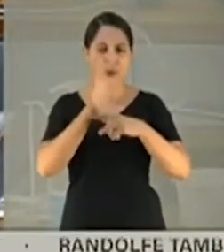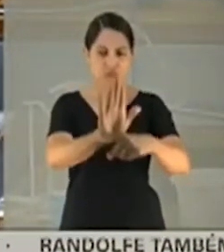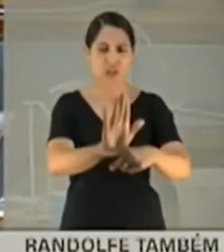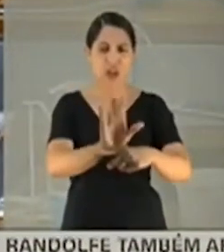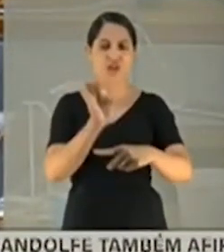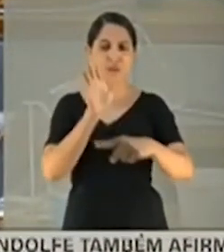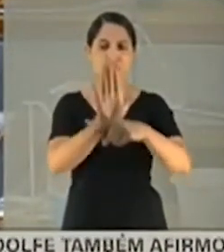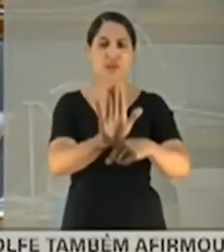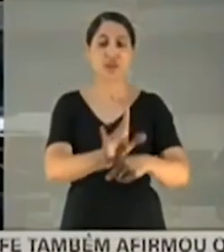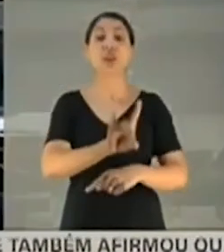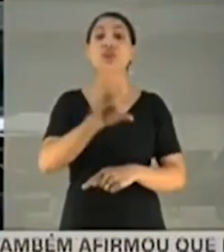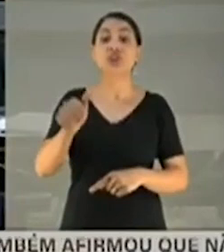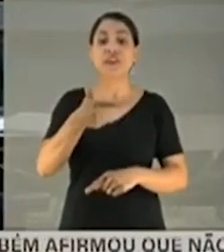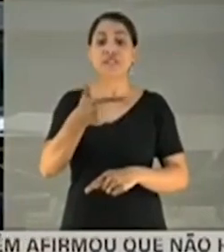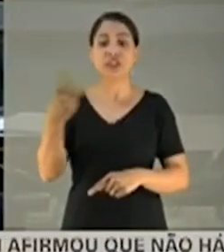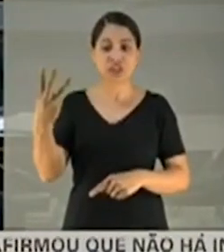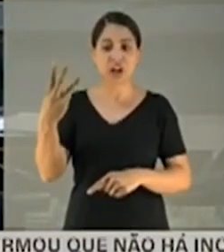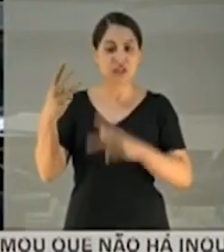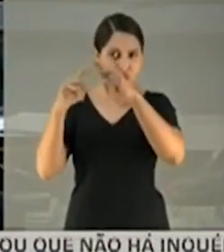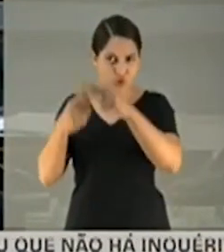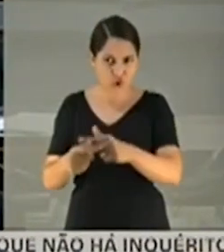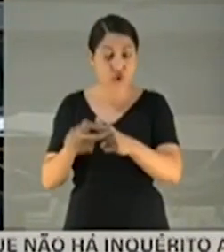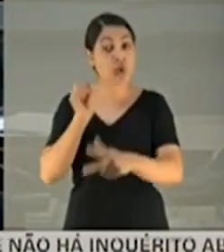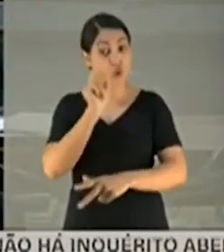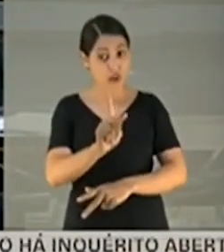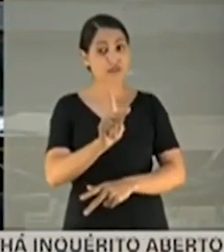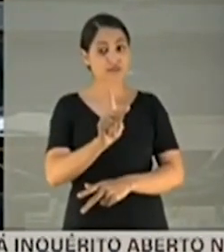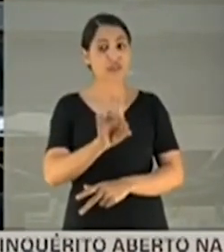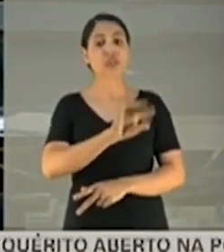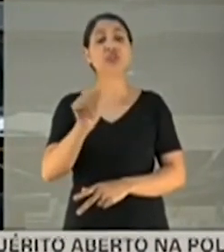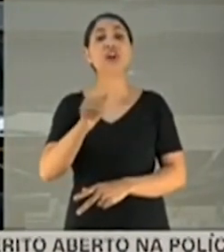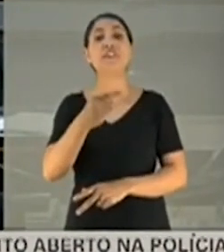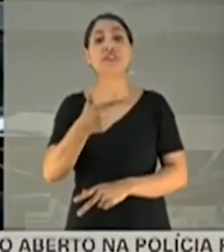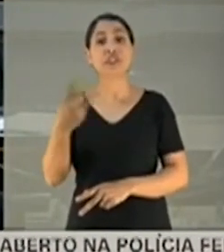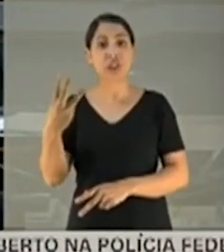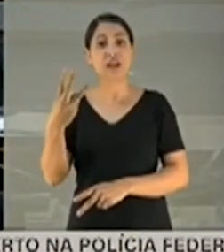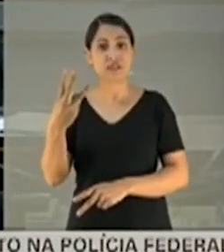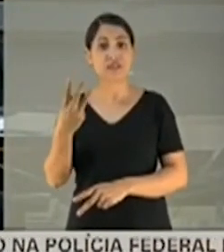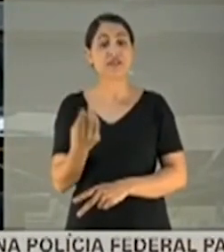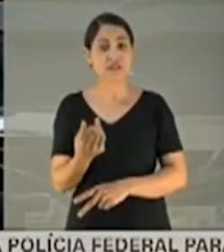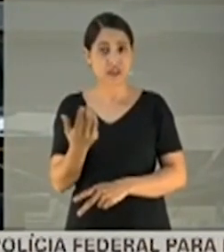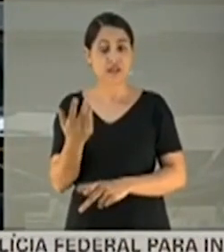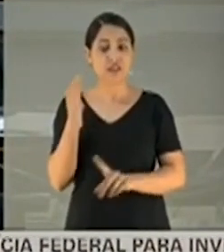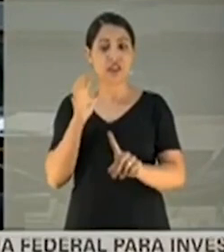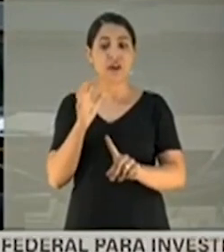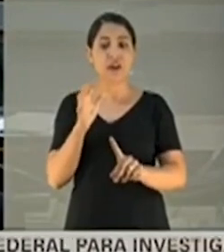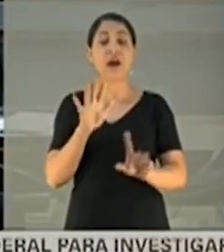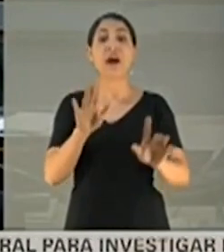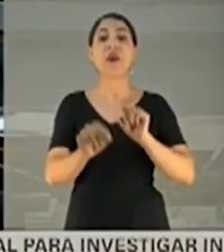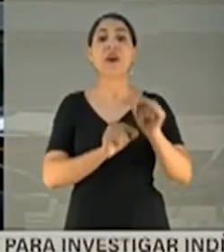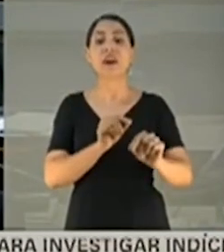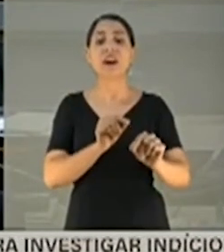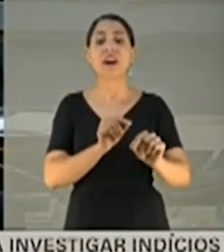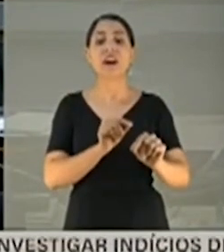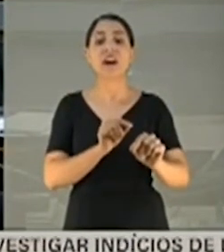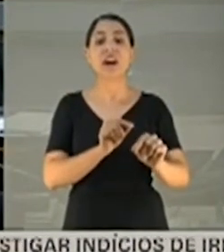que foi corrigido dia 23, correto? Exato. Correto, ok. Foi corrigido dia 23. Exato. Só que a pressão que queriam que ele assinasse era da invoice errada.